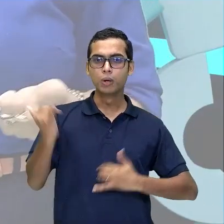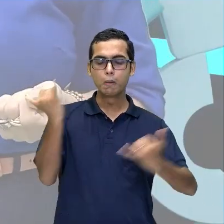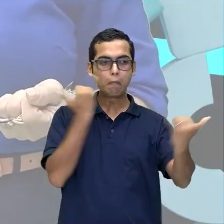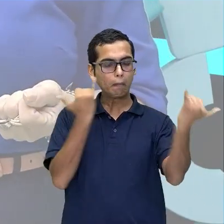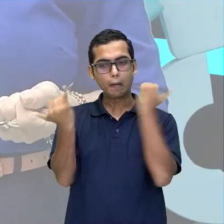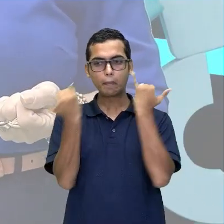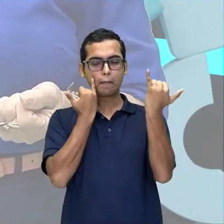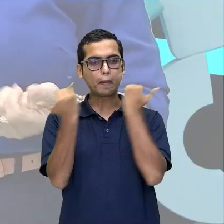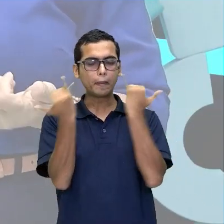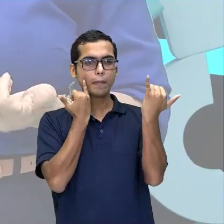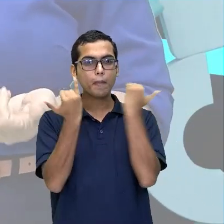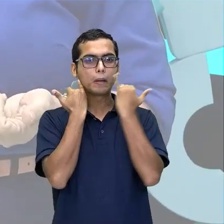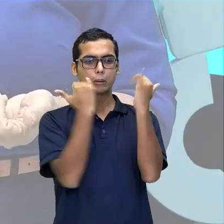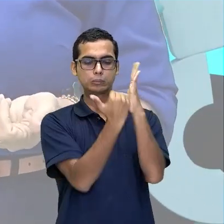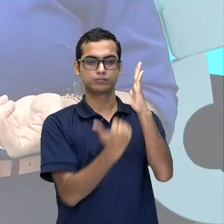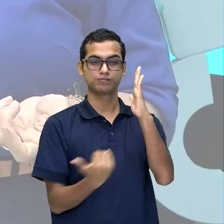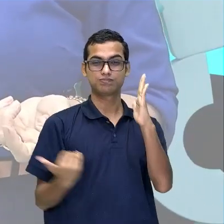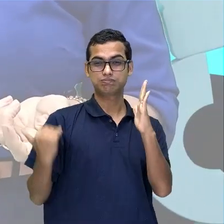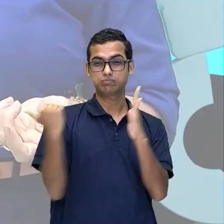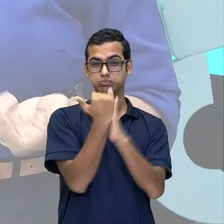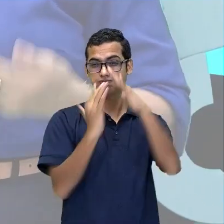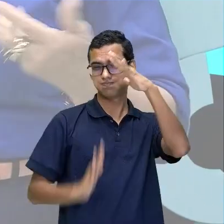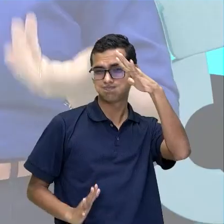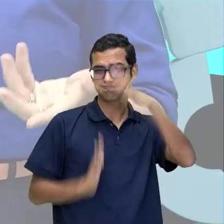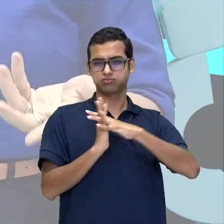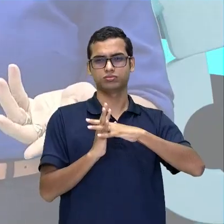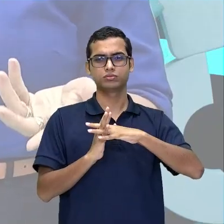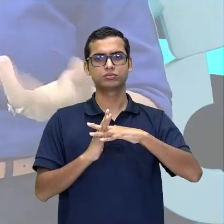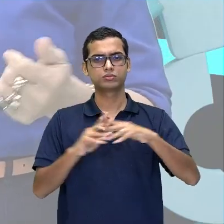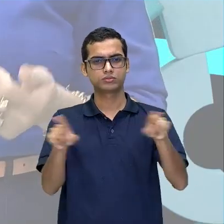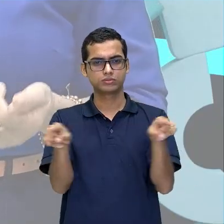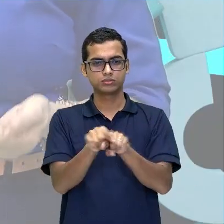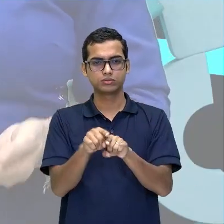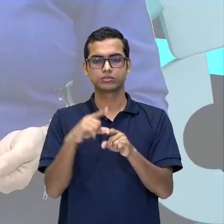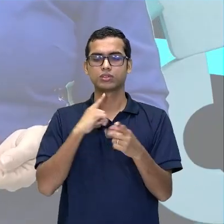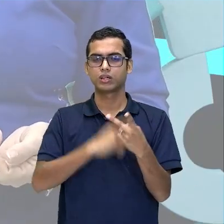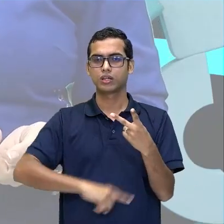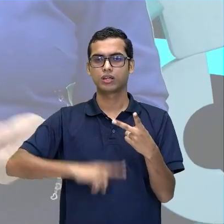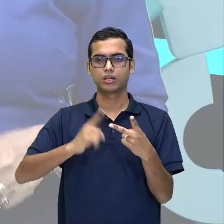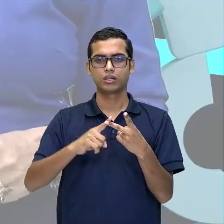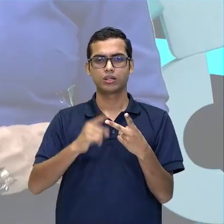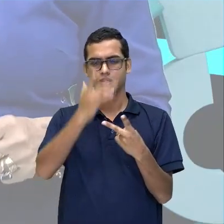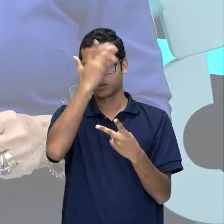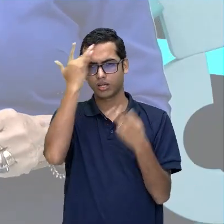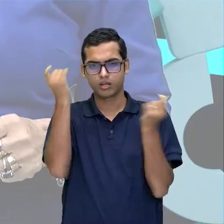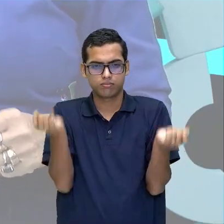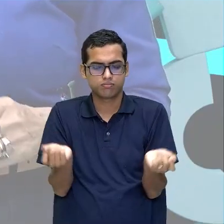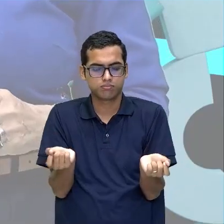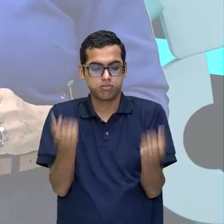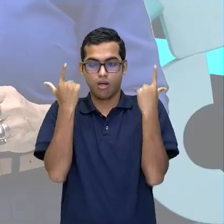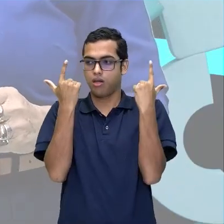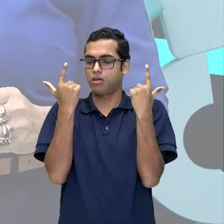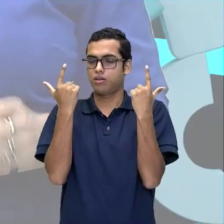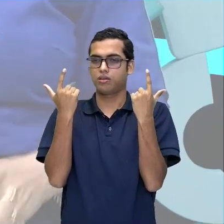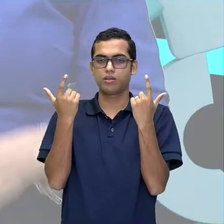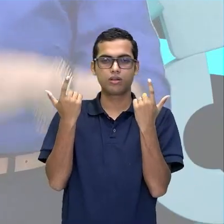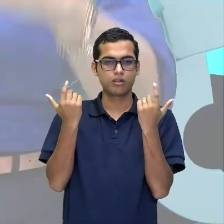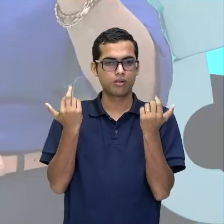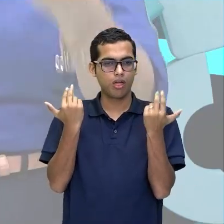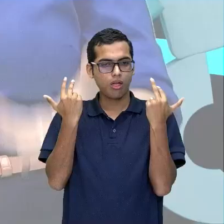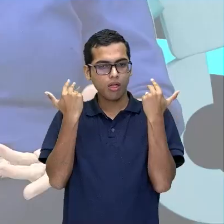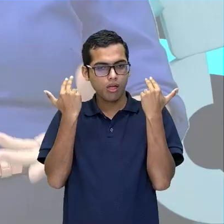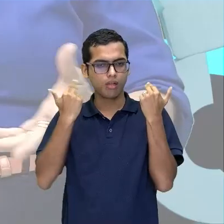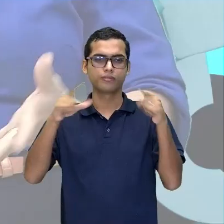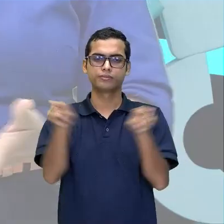você vai encontrar. A questão da distração, a necessidade de letramento digital